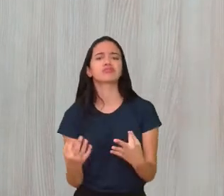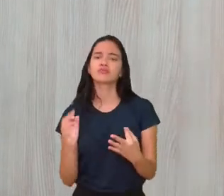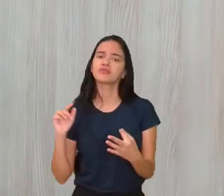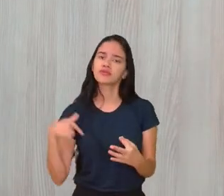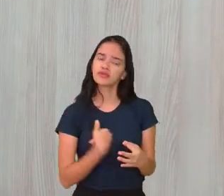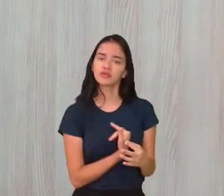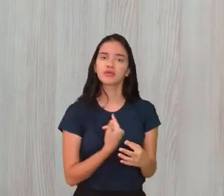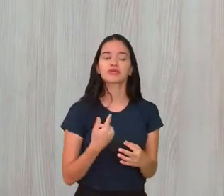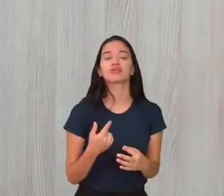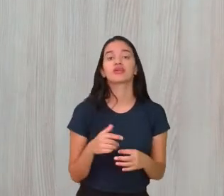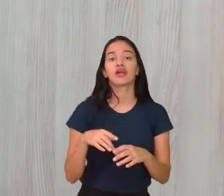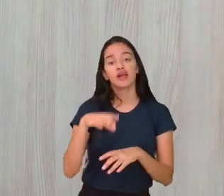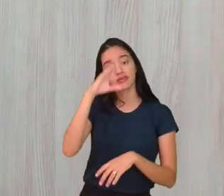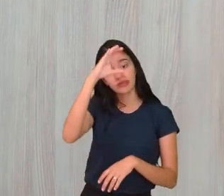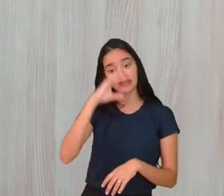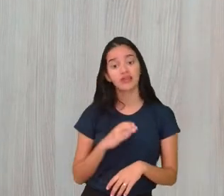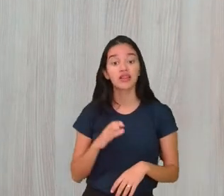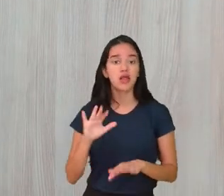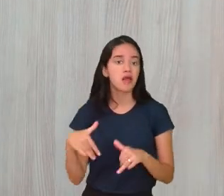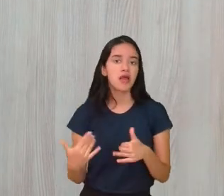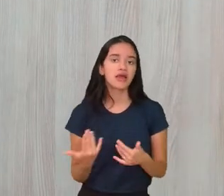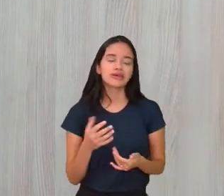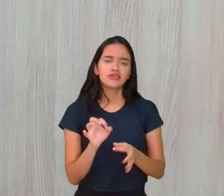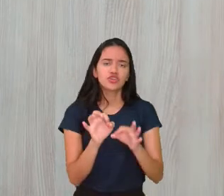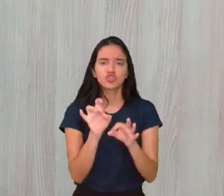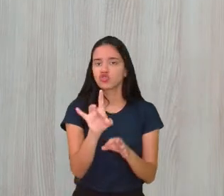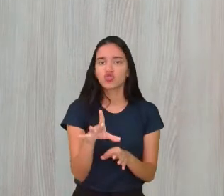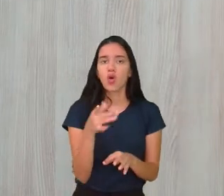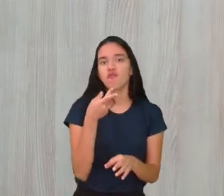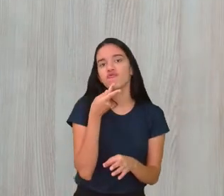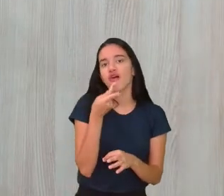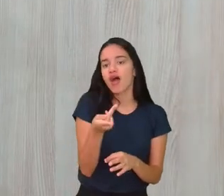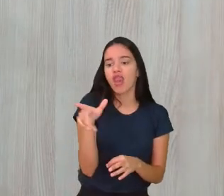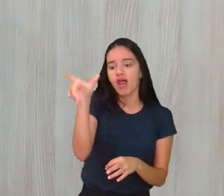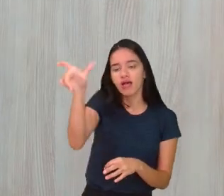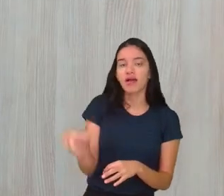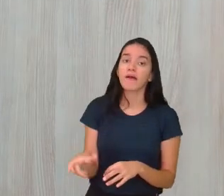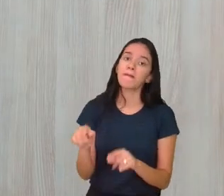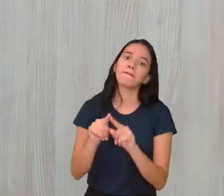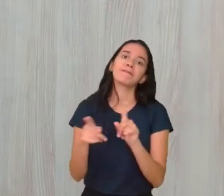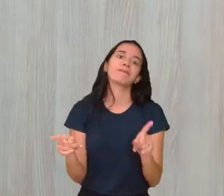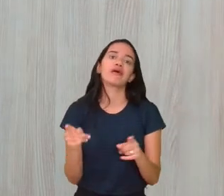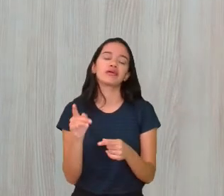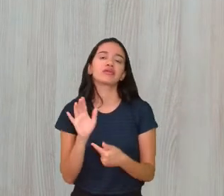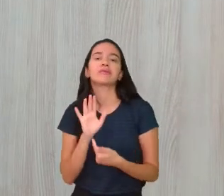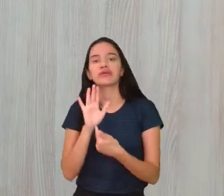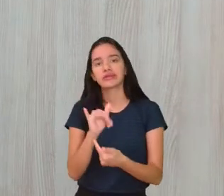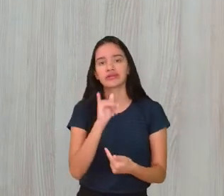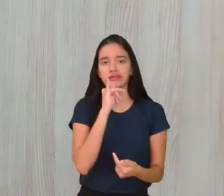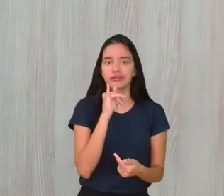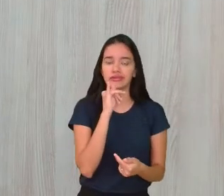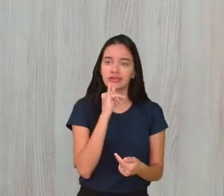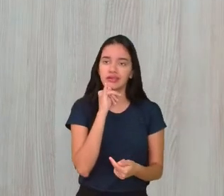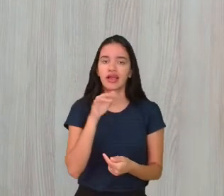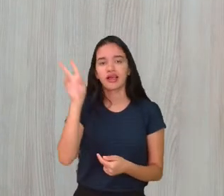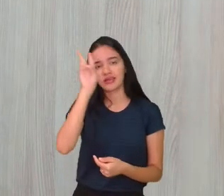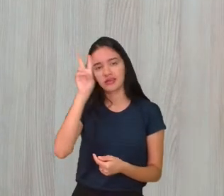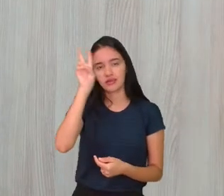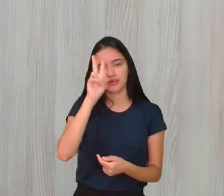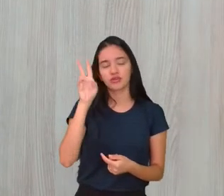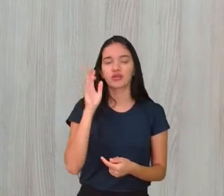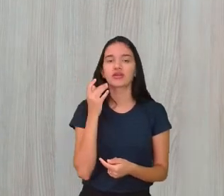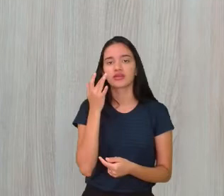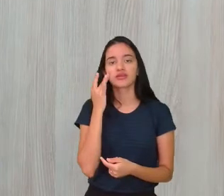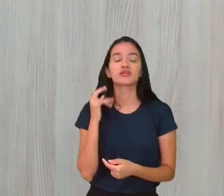nossa, enquanto cidadão. Eu não posso simplesmente falar do outro, mas não dar o exemplo. Então, nessa charge que o professor colocou,